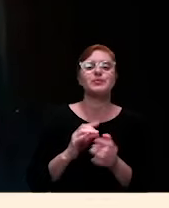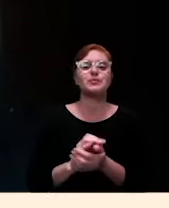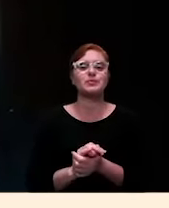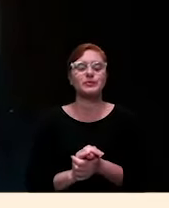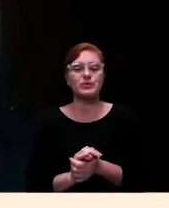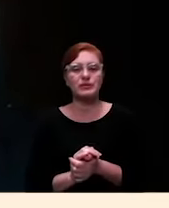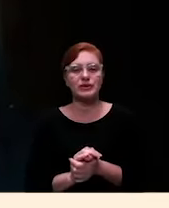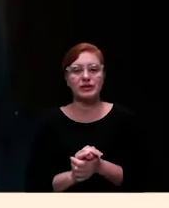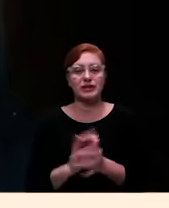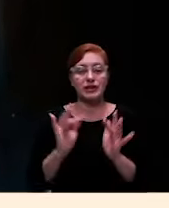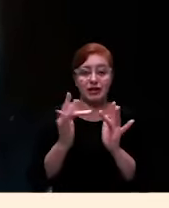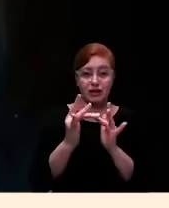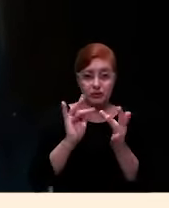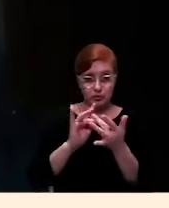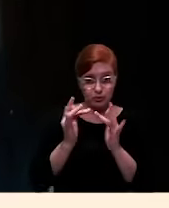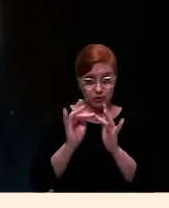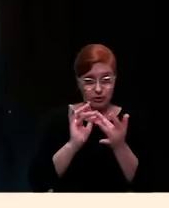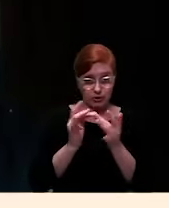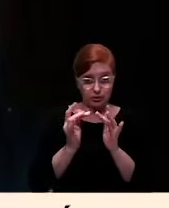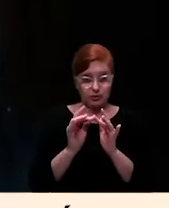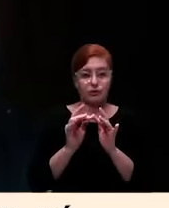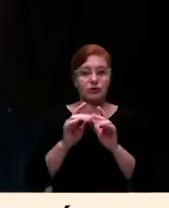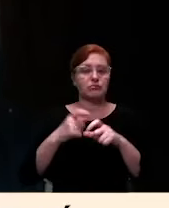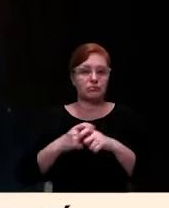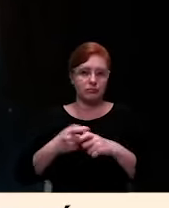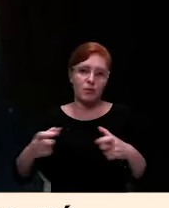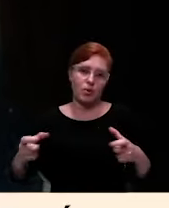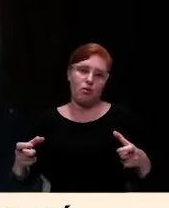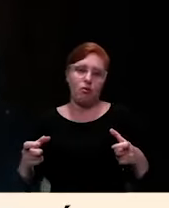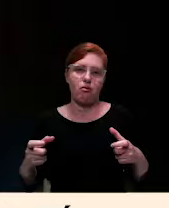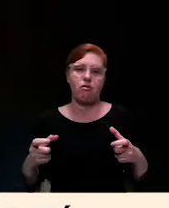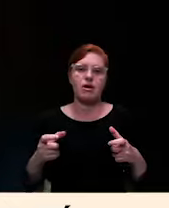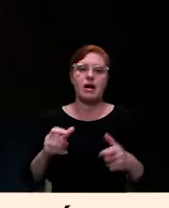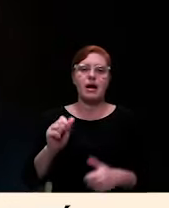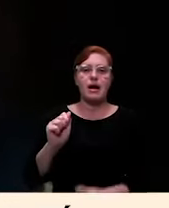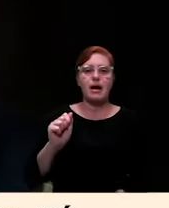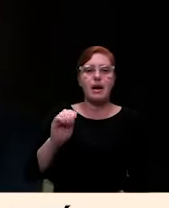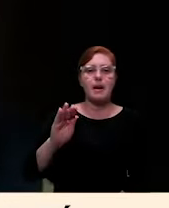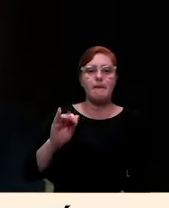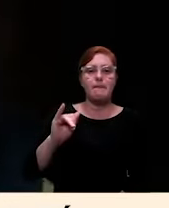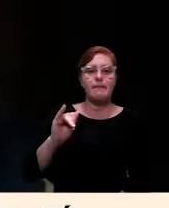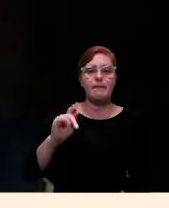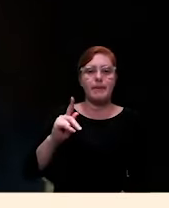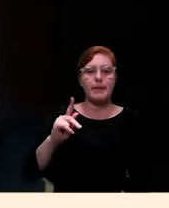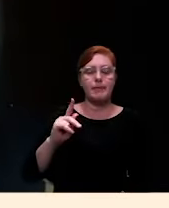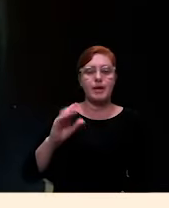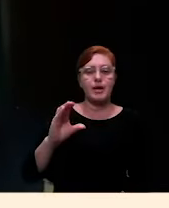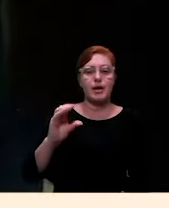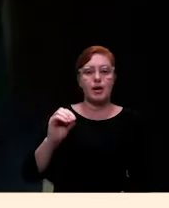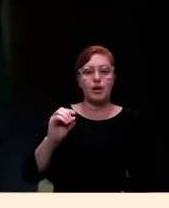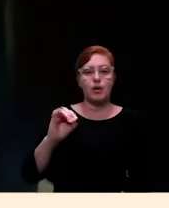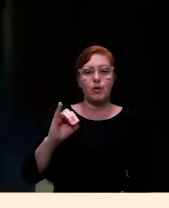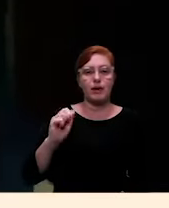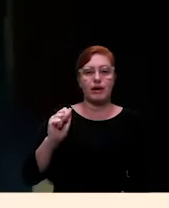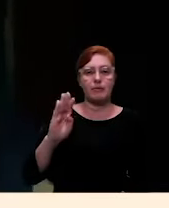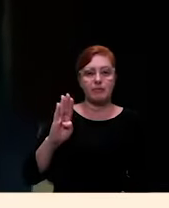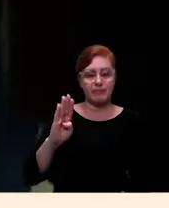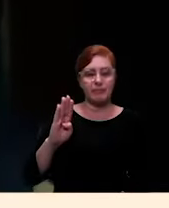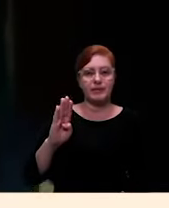associações, através das articulações um pouco mais grandes, né? Como a